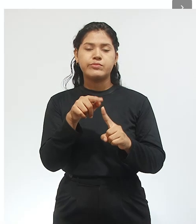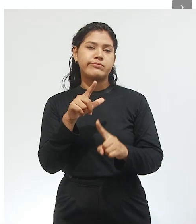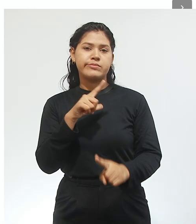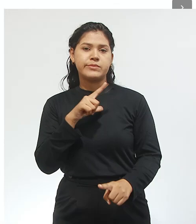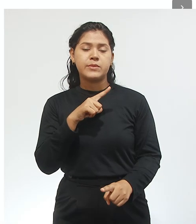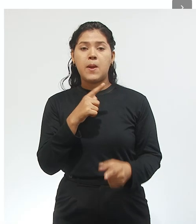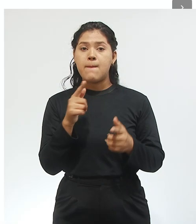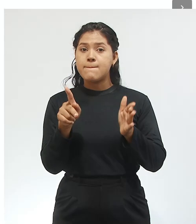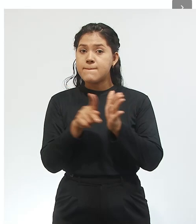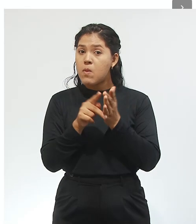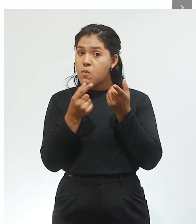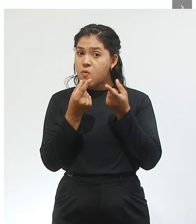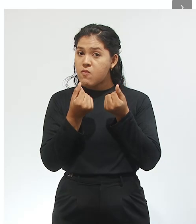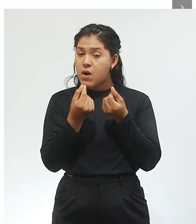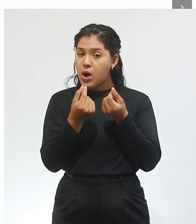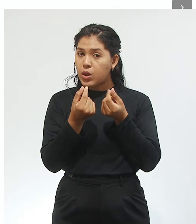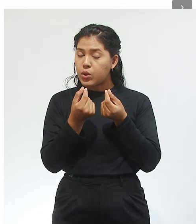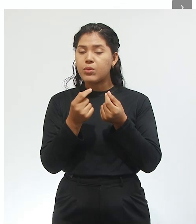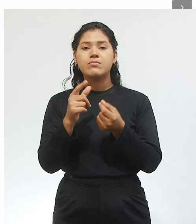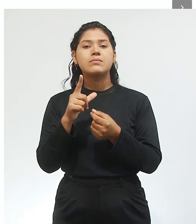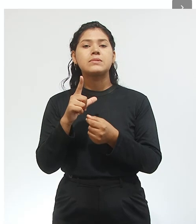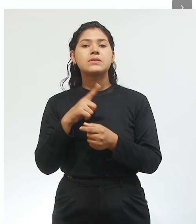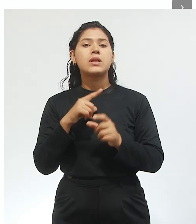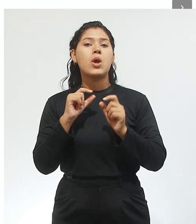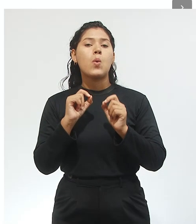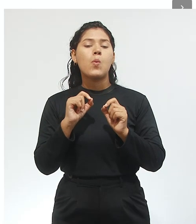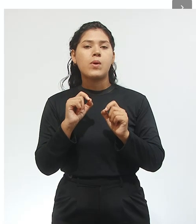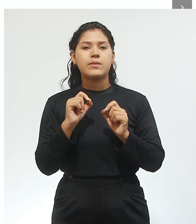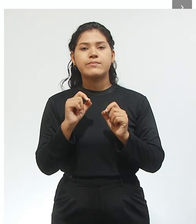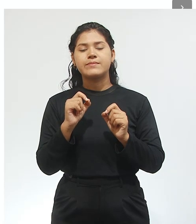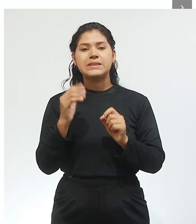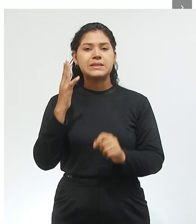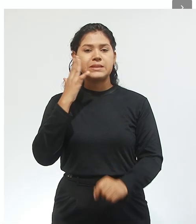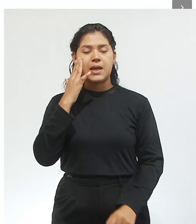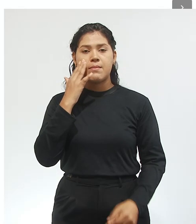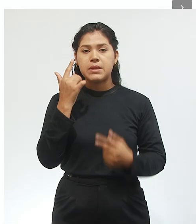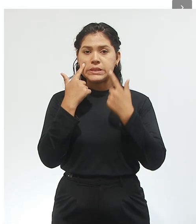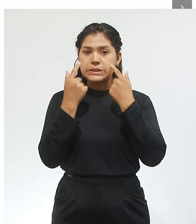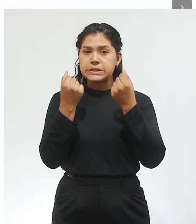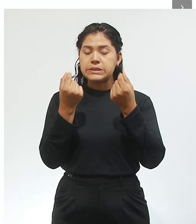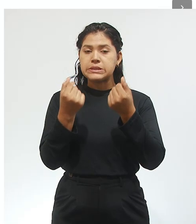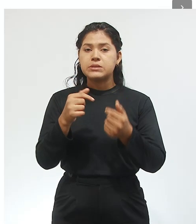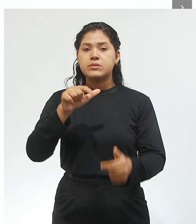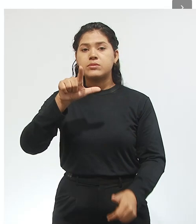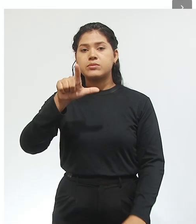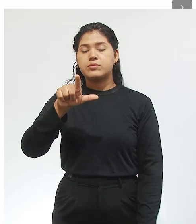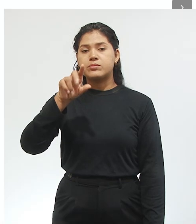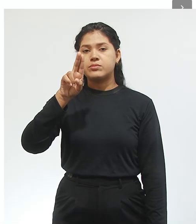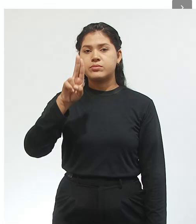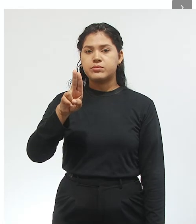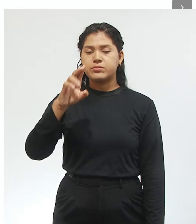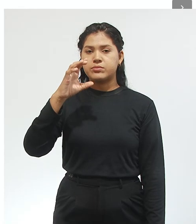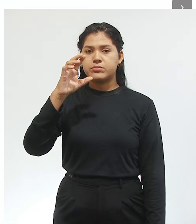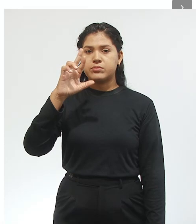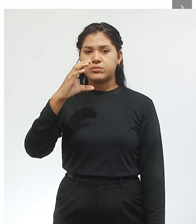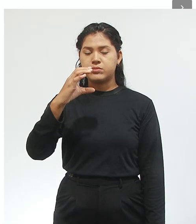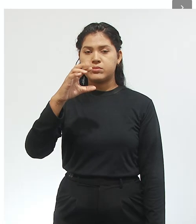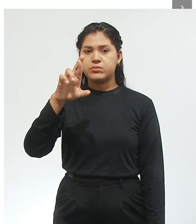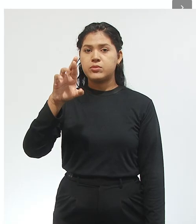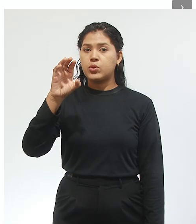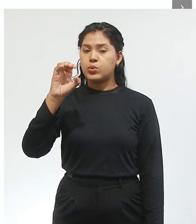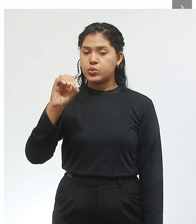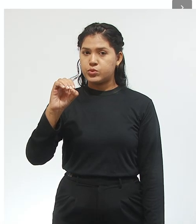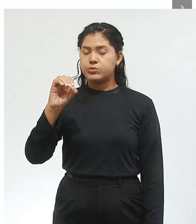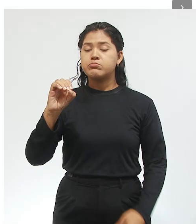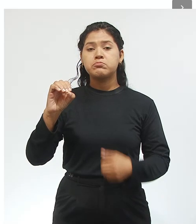né, desse orçamento, disso tudo, é a questão do lucro, né? Já no